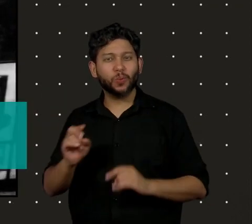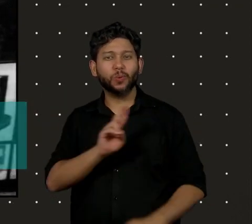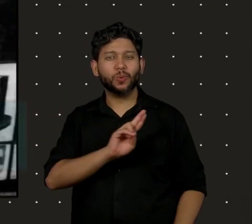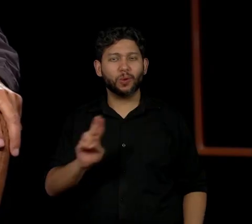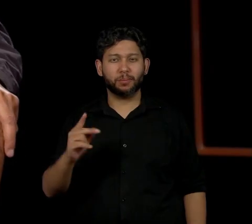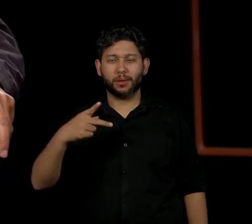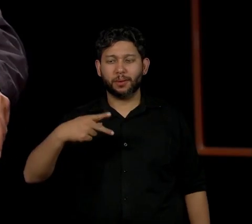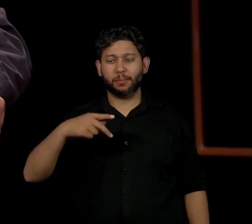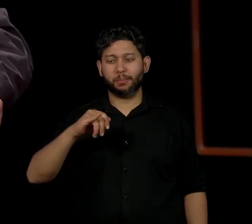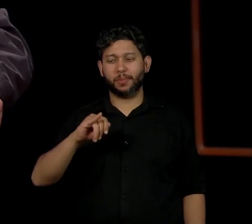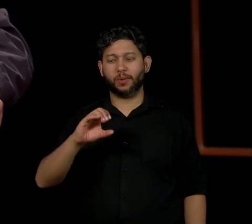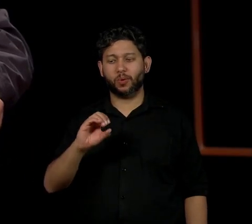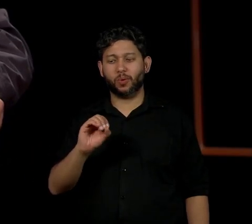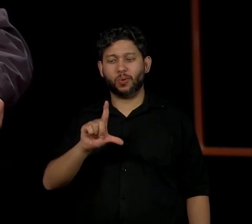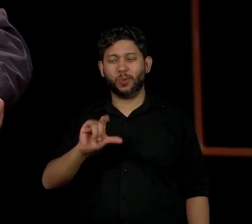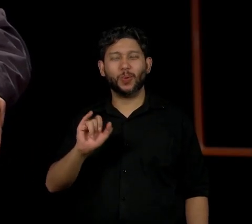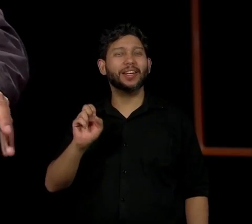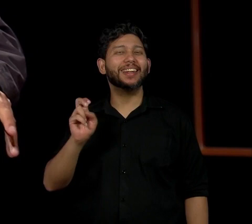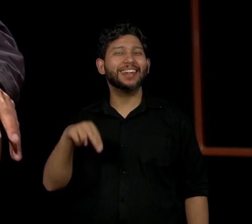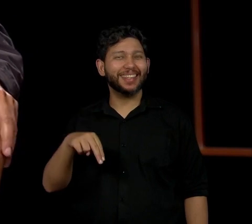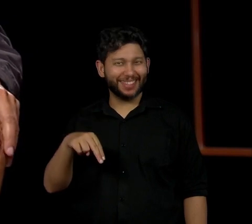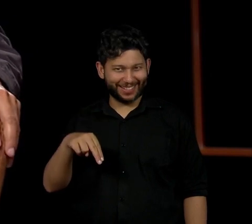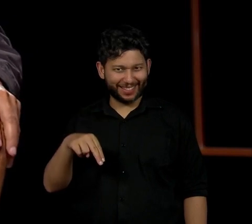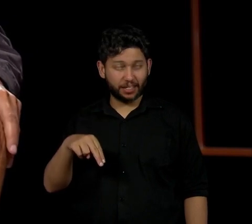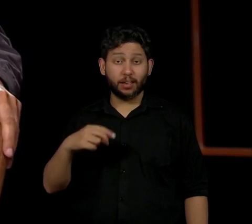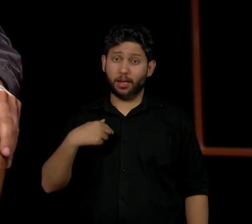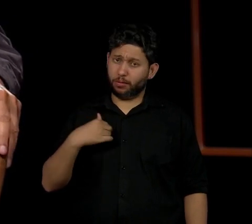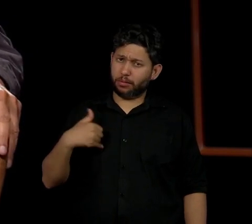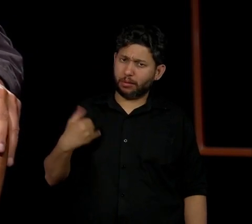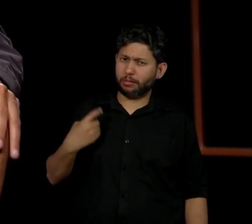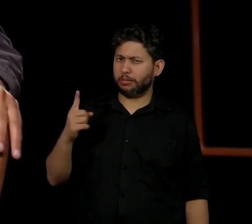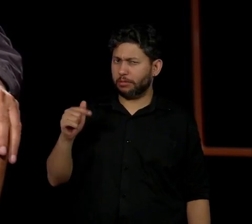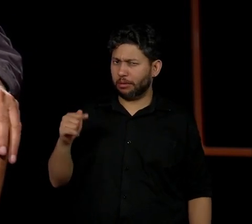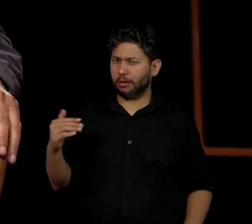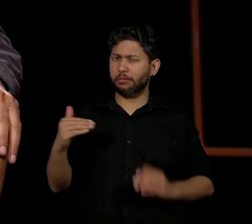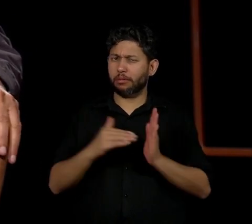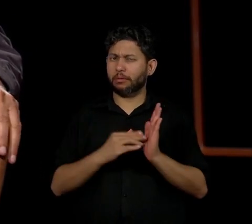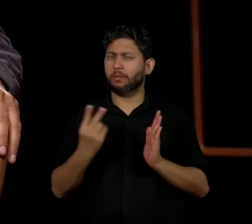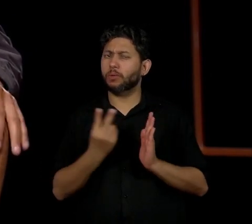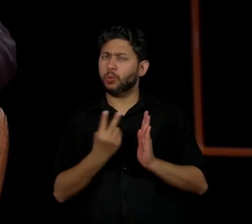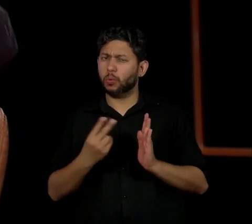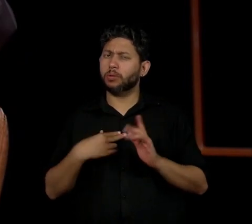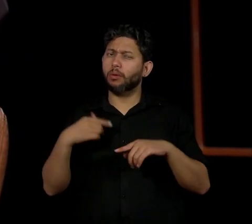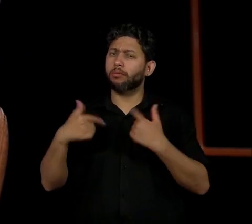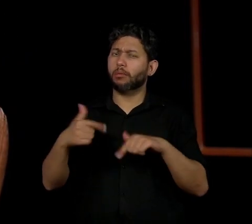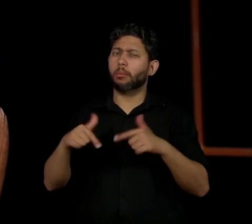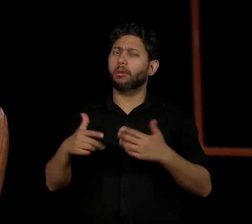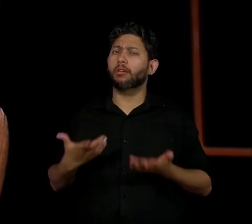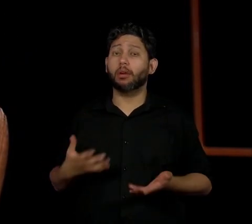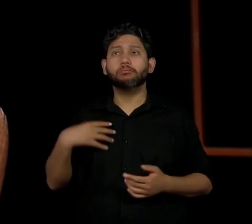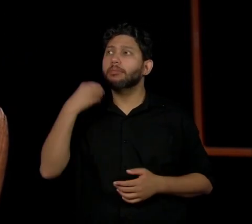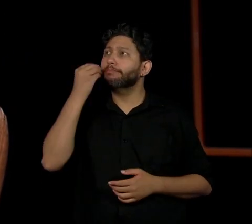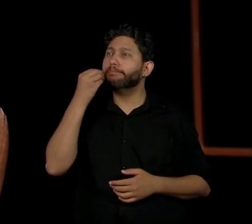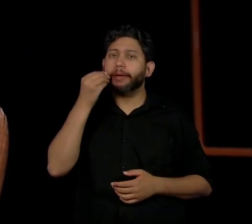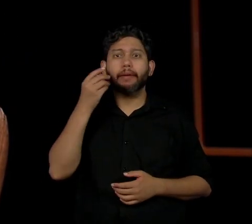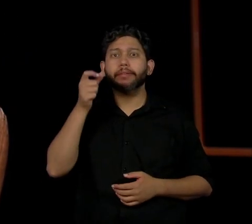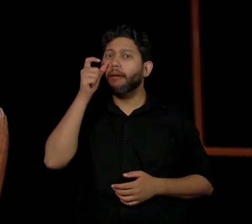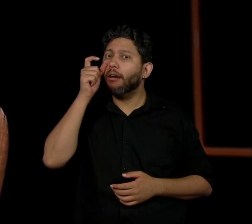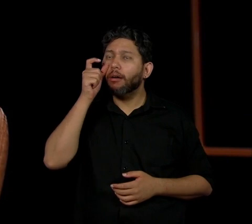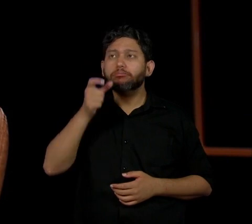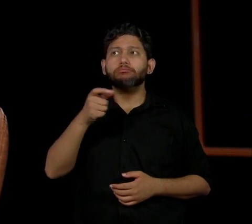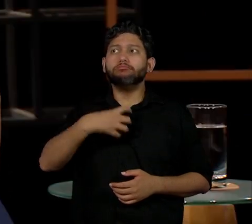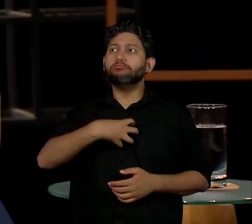eu trabalhei ali dos 17 aos 22 anos. Foi uma experiência interessante,